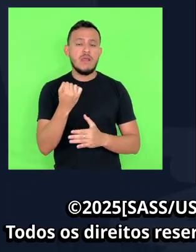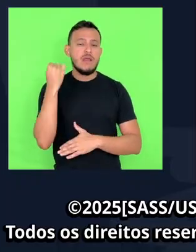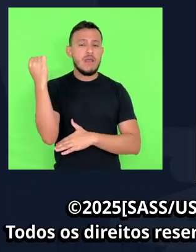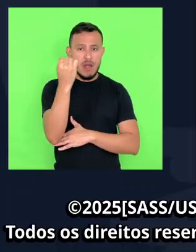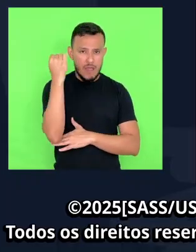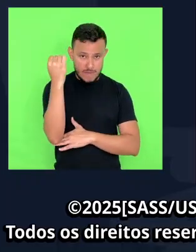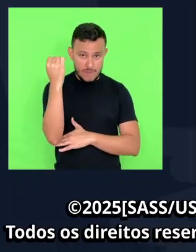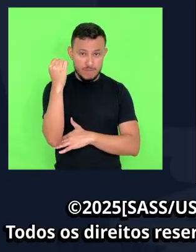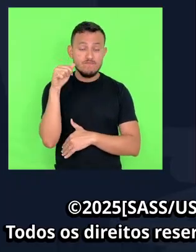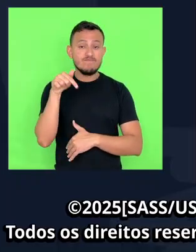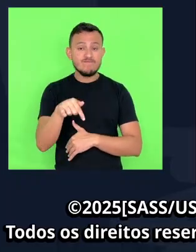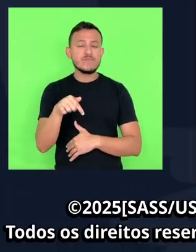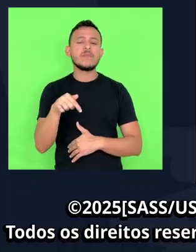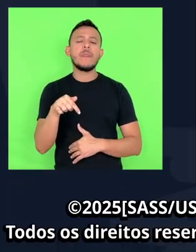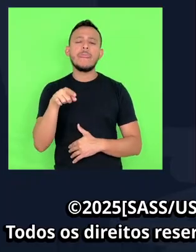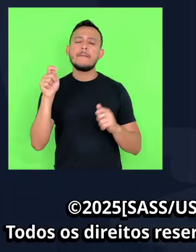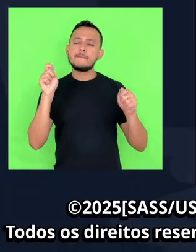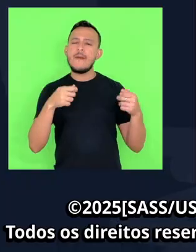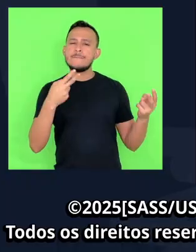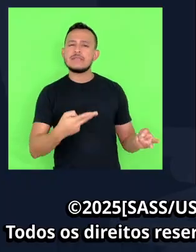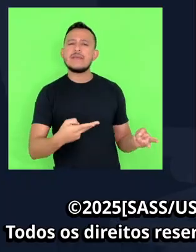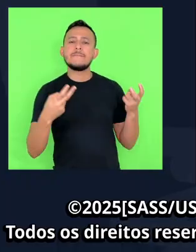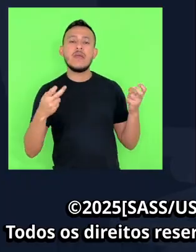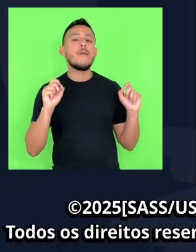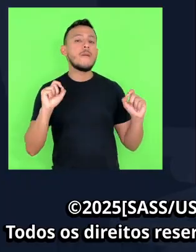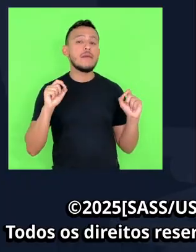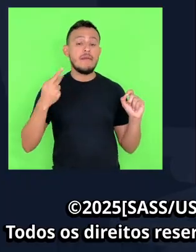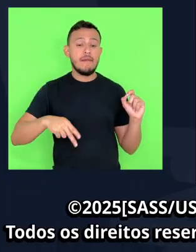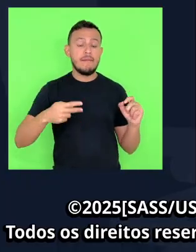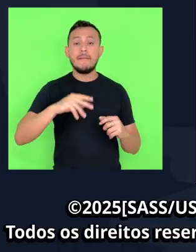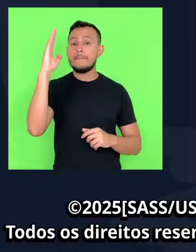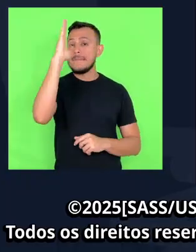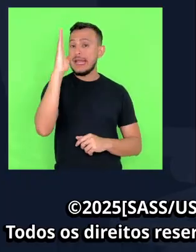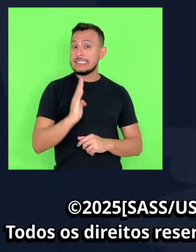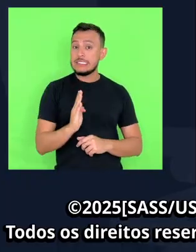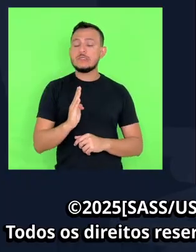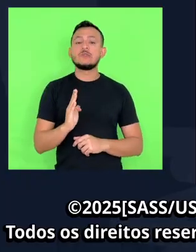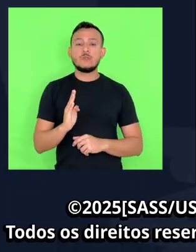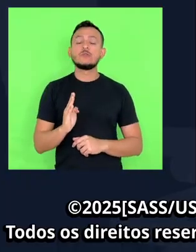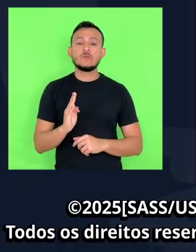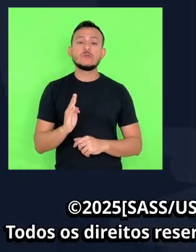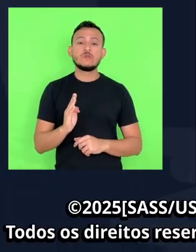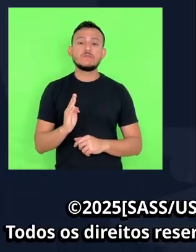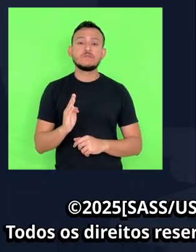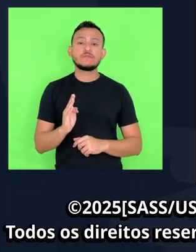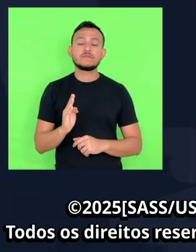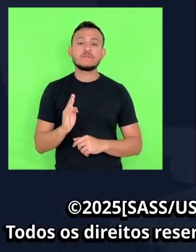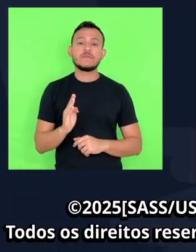grave. Vocês podem ver aqui, nessa linha que é o Brasil, como a